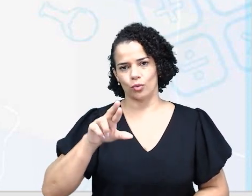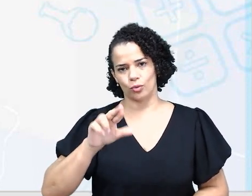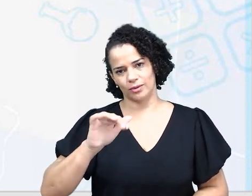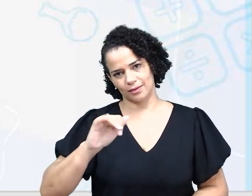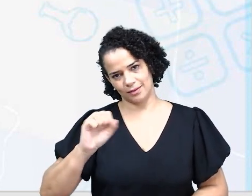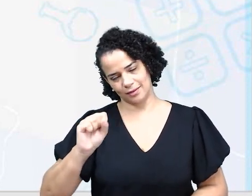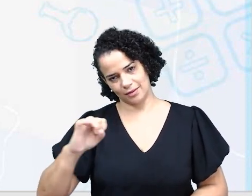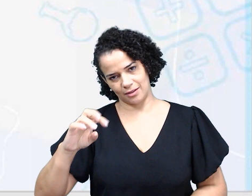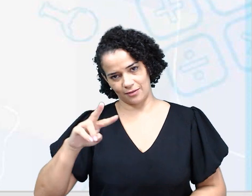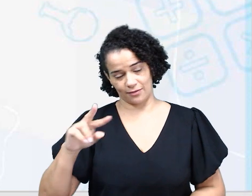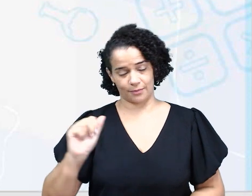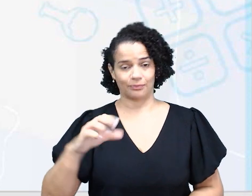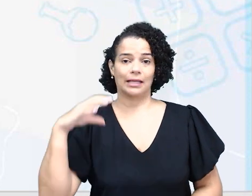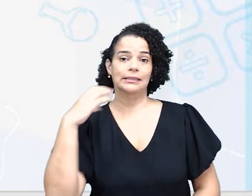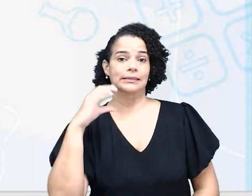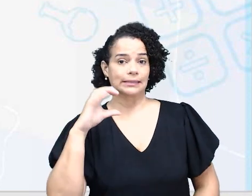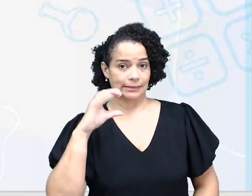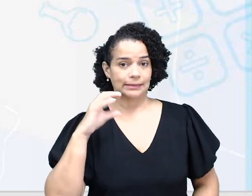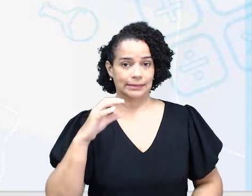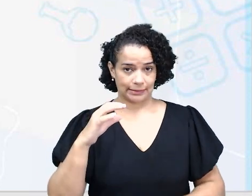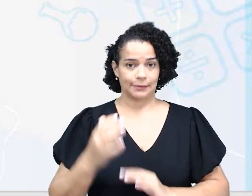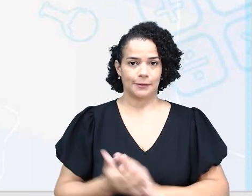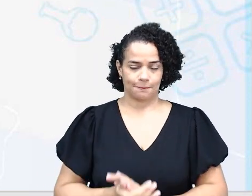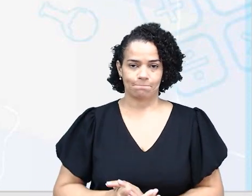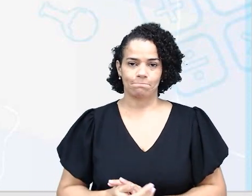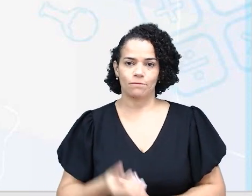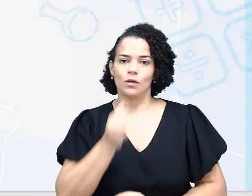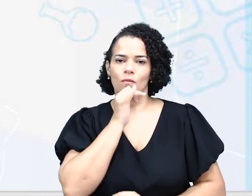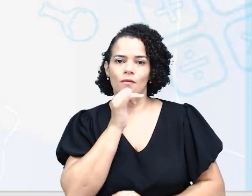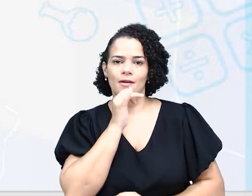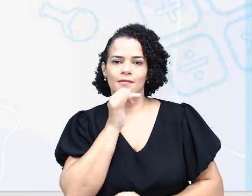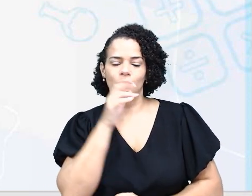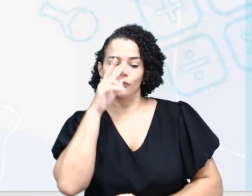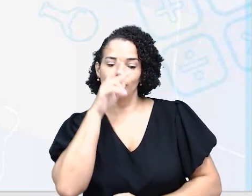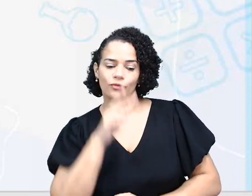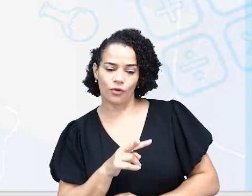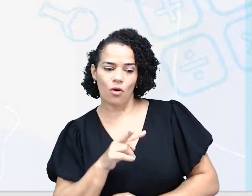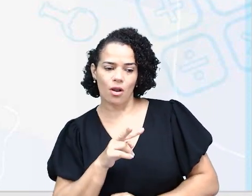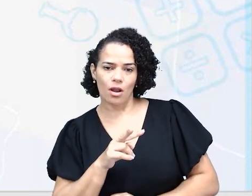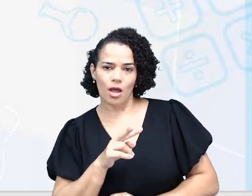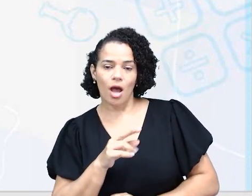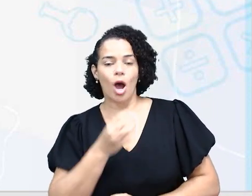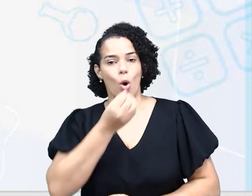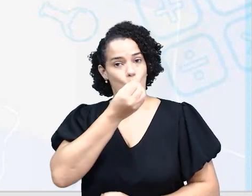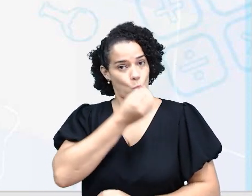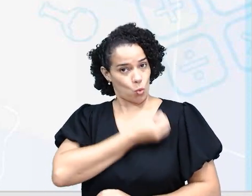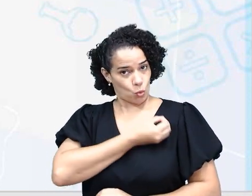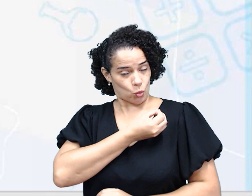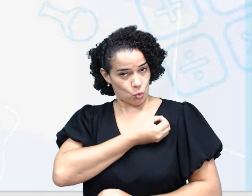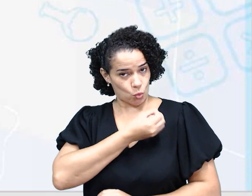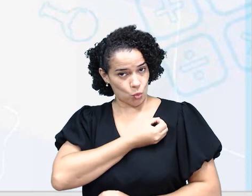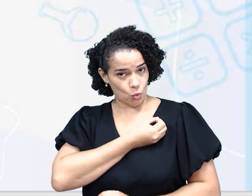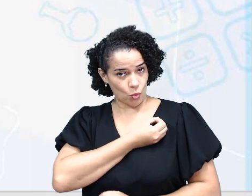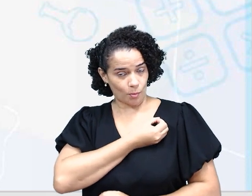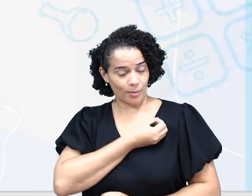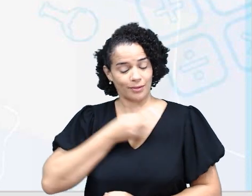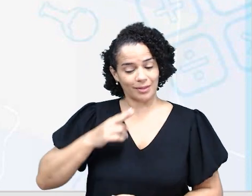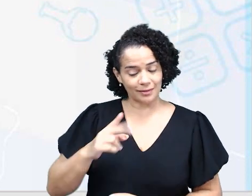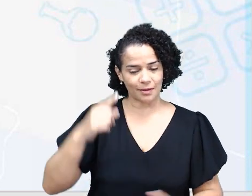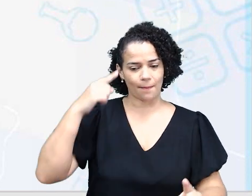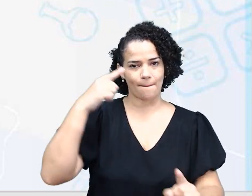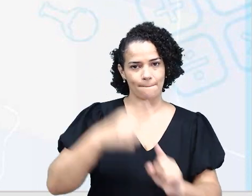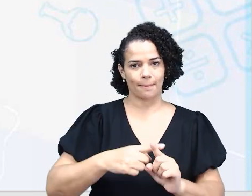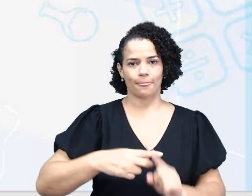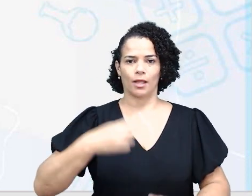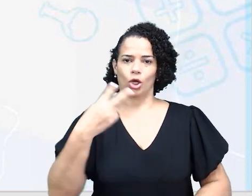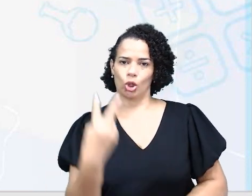C, 3, 6, 12, 24, 48 e 96. Se você for olhar, você vai ver que um número é o dobro do outro aí. Ó. 6 é o dobro de 3, 12